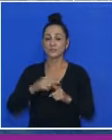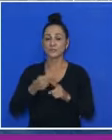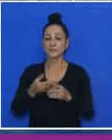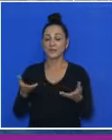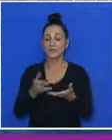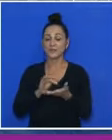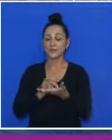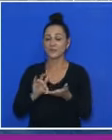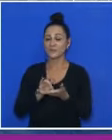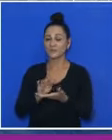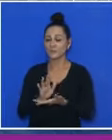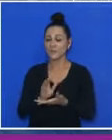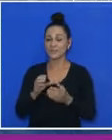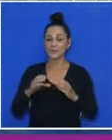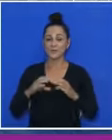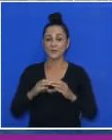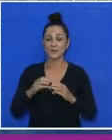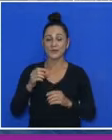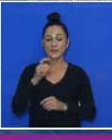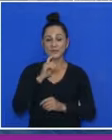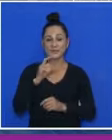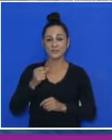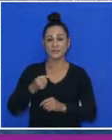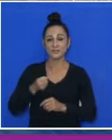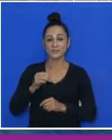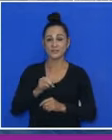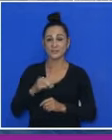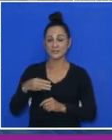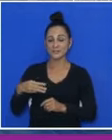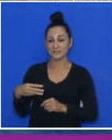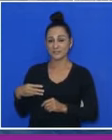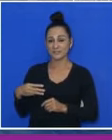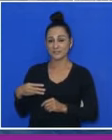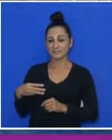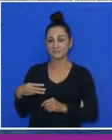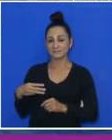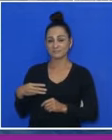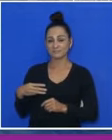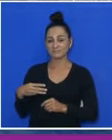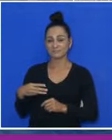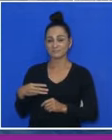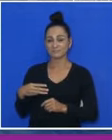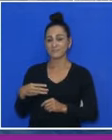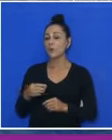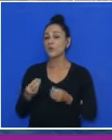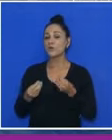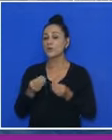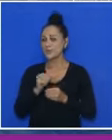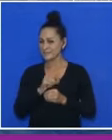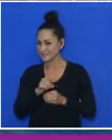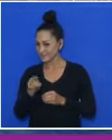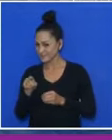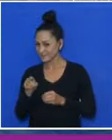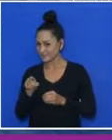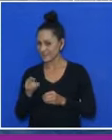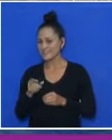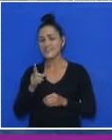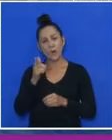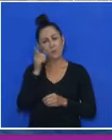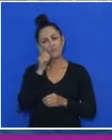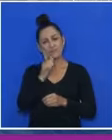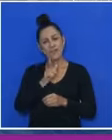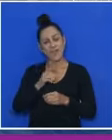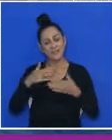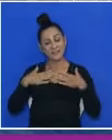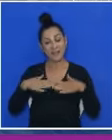Fácil. Bola verde, número 03. Verde, 03. Como é que você está indo? Ainda tem